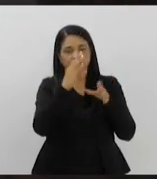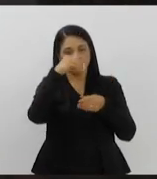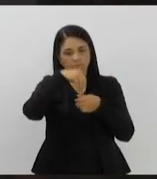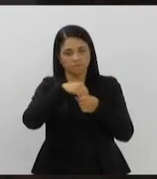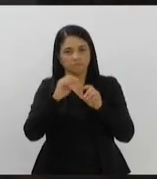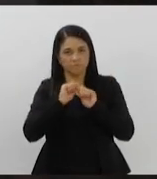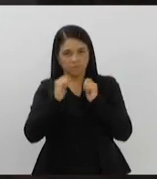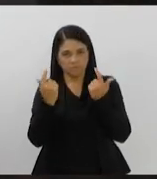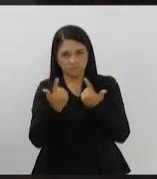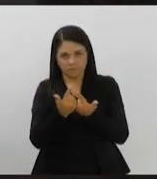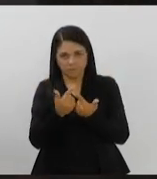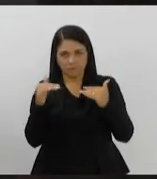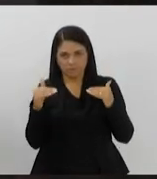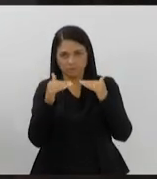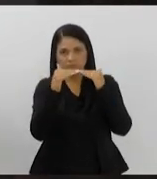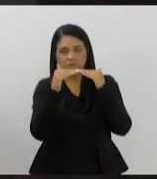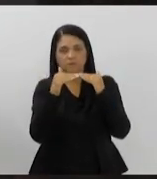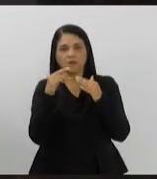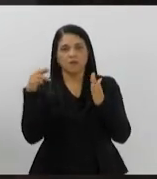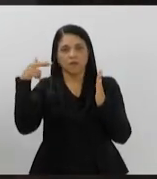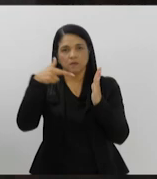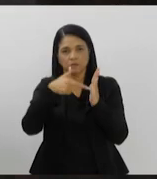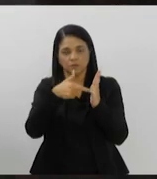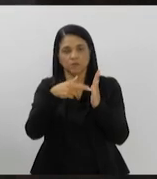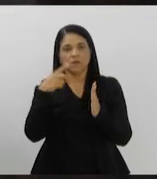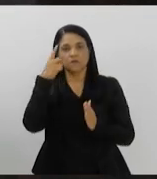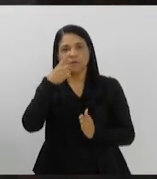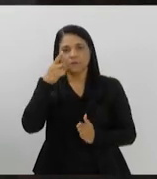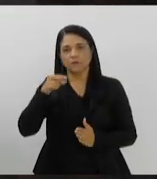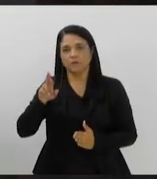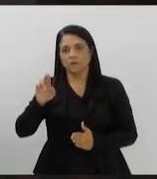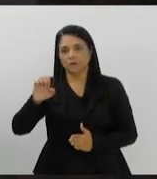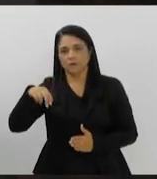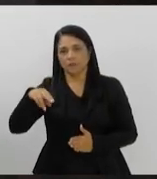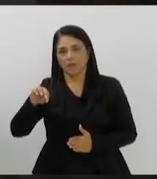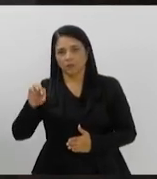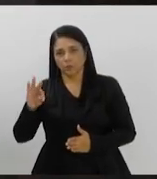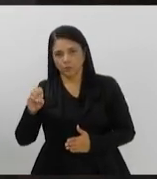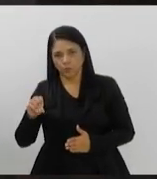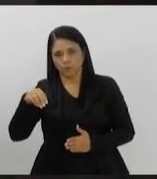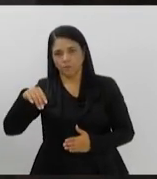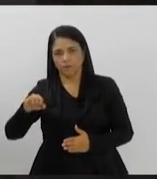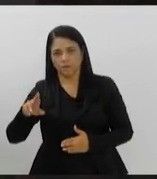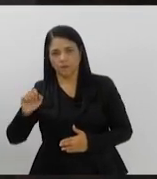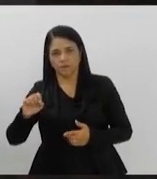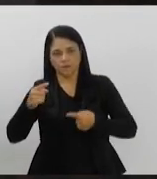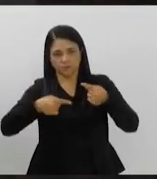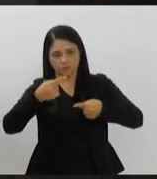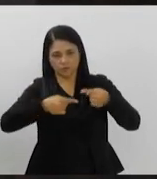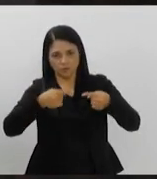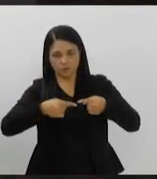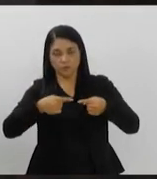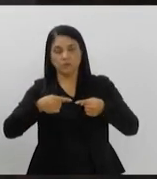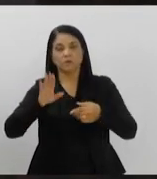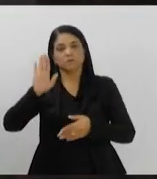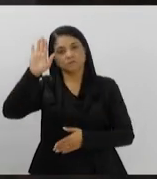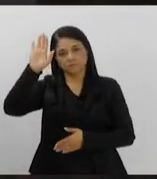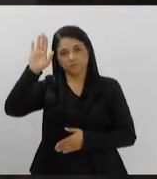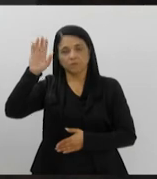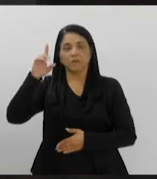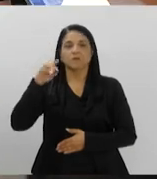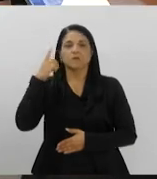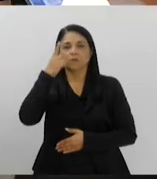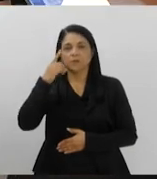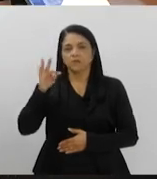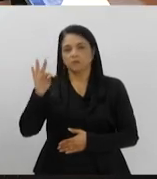Externas favorável. Relatoria do deputado Renato Miranda. Em discussão. Para discutir, deputado autor Tande